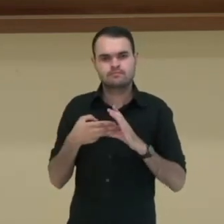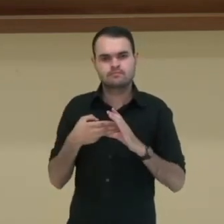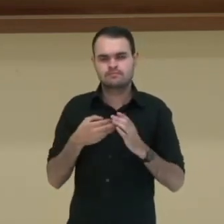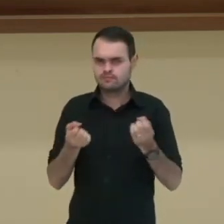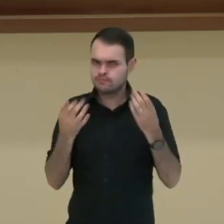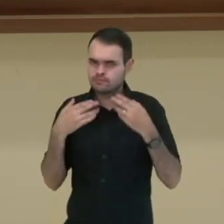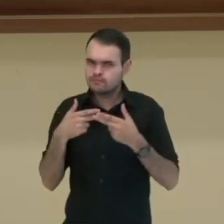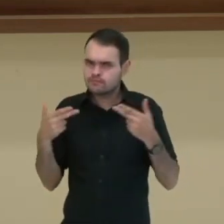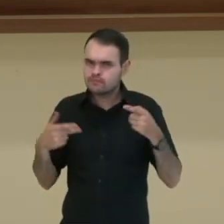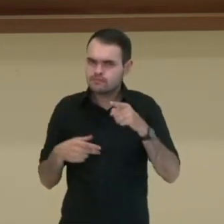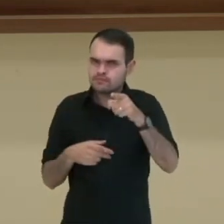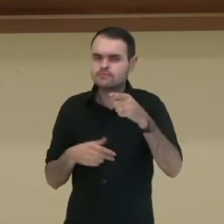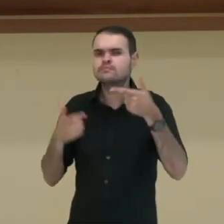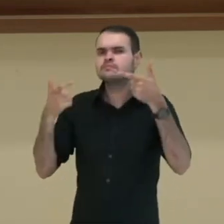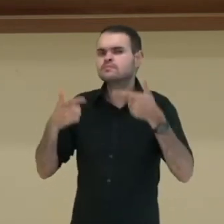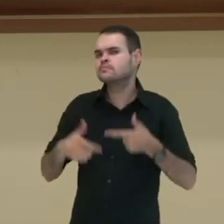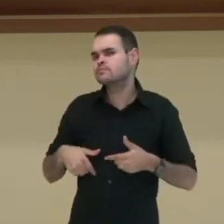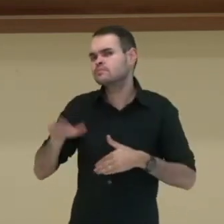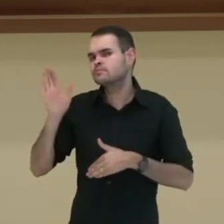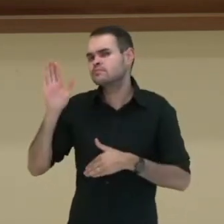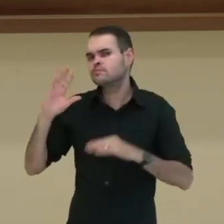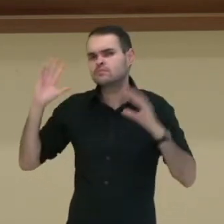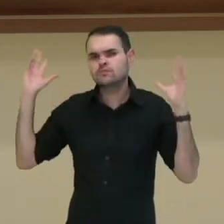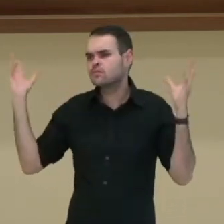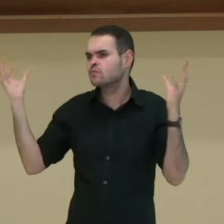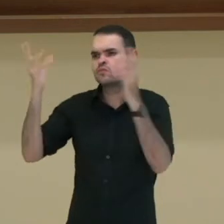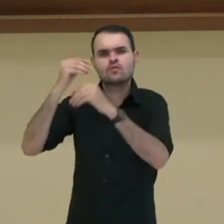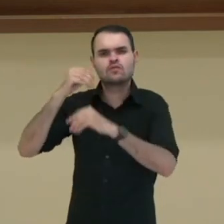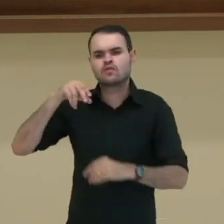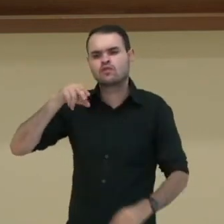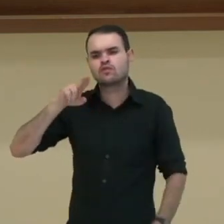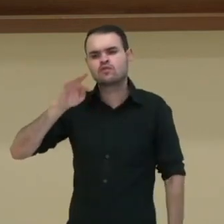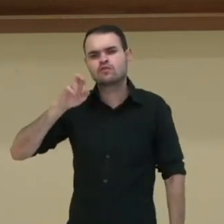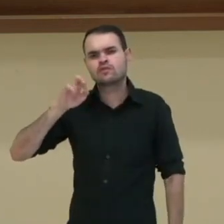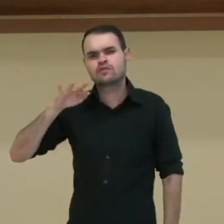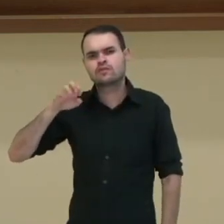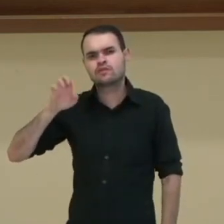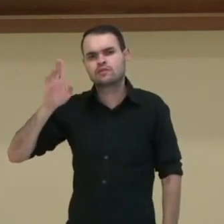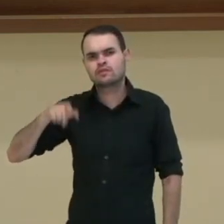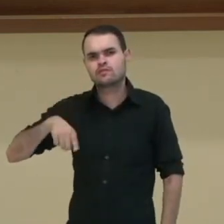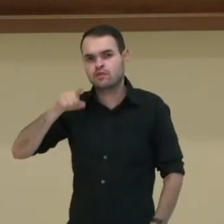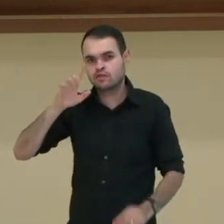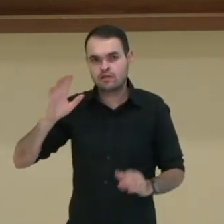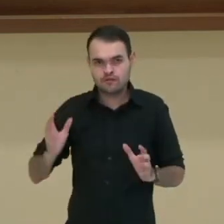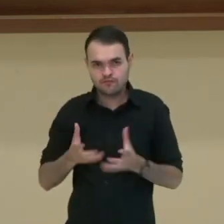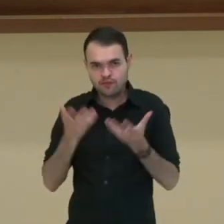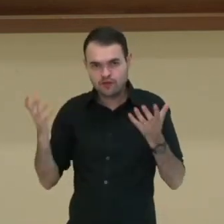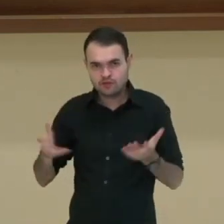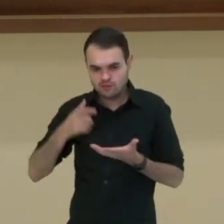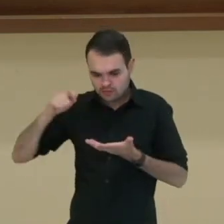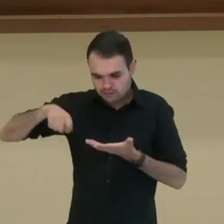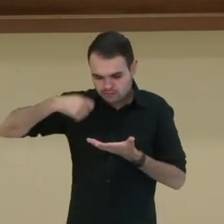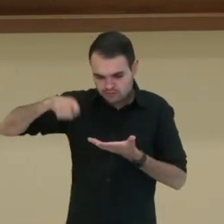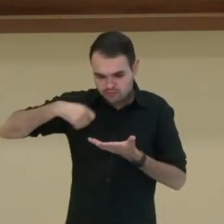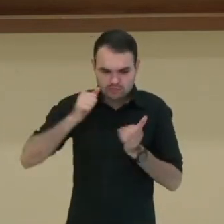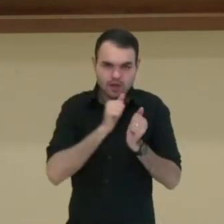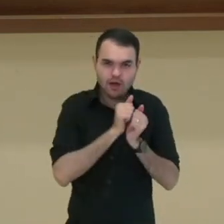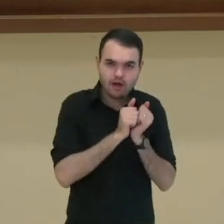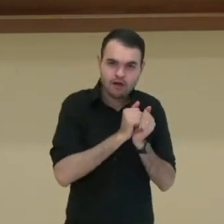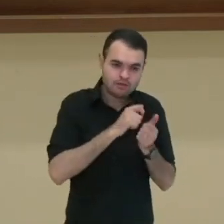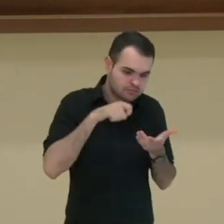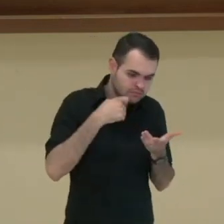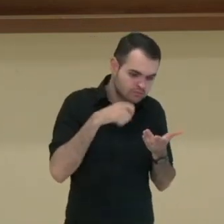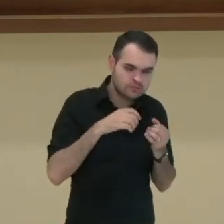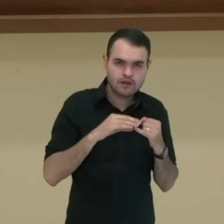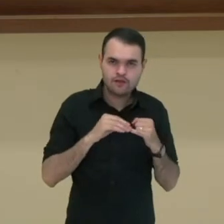uma coisa, para onde você acha que vai todos os nutrientes daquela verdura que você come, daquele arroz, daquele feijão,